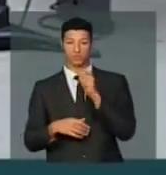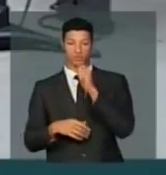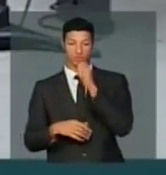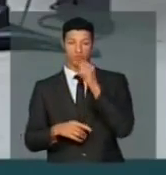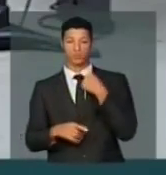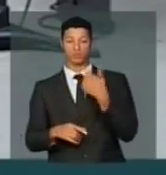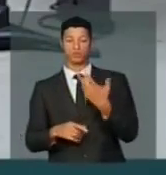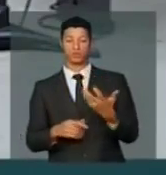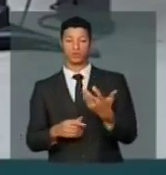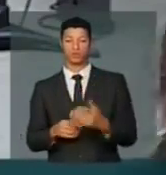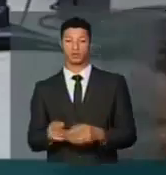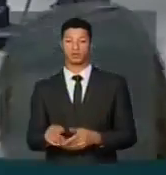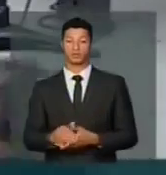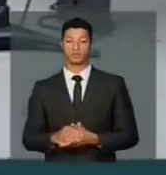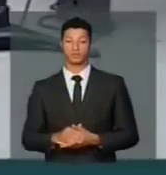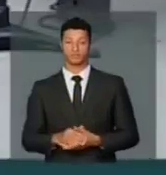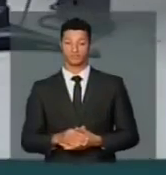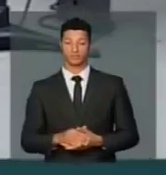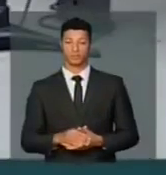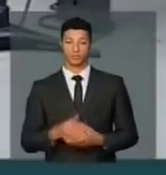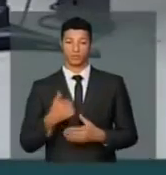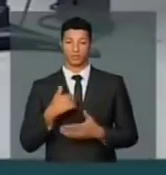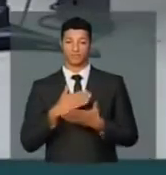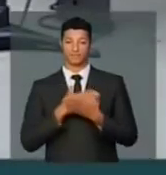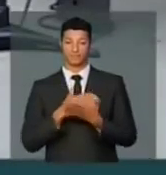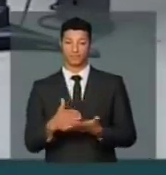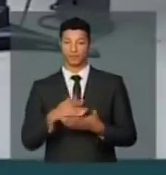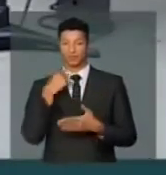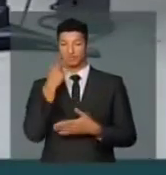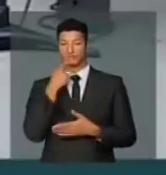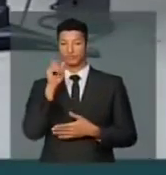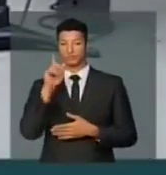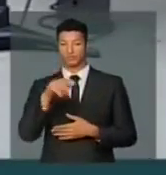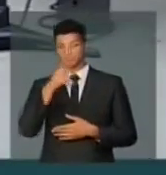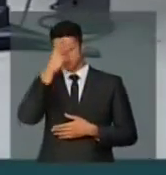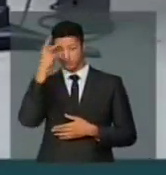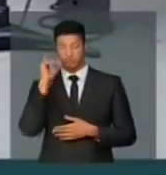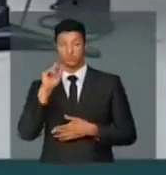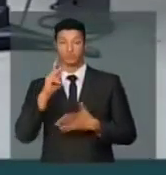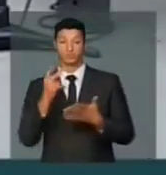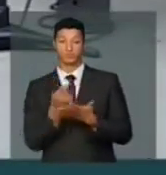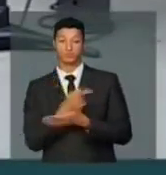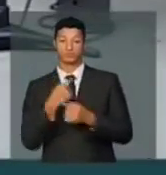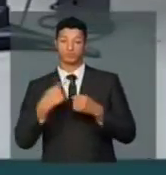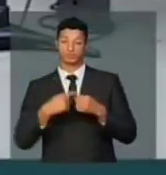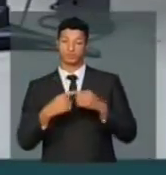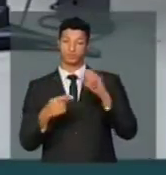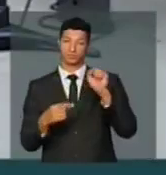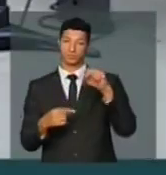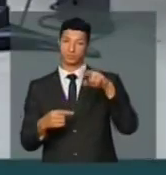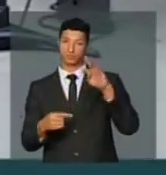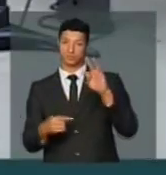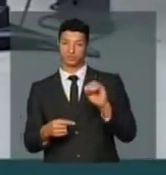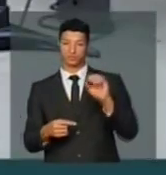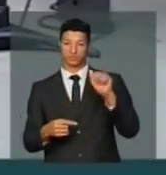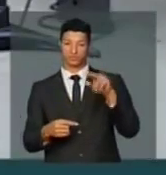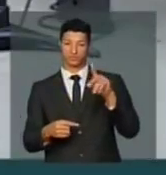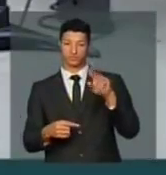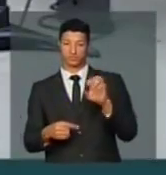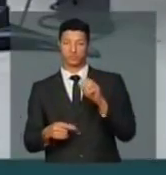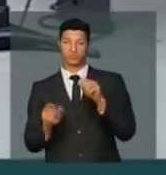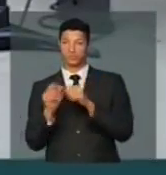que eu queria, e eu comecei a falar quem era quem, o que acontecia na cidade de Santo André, e ele se fazia